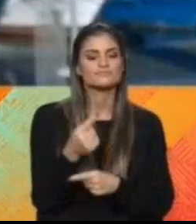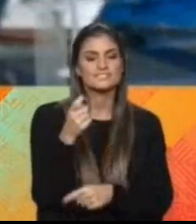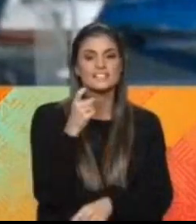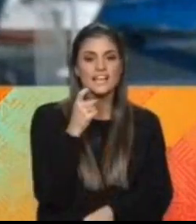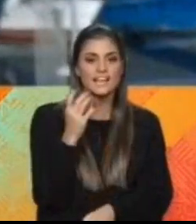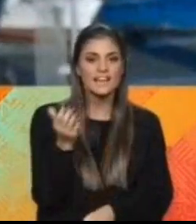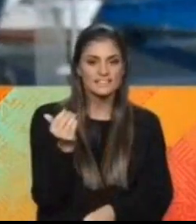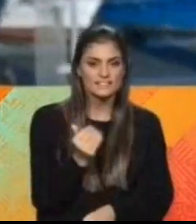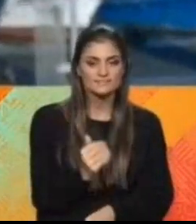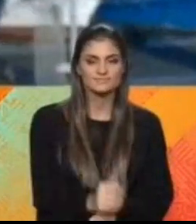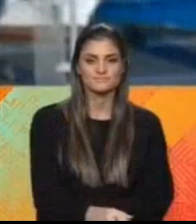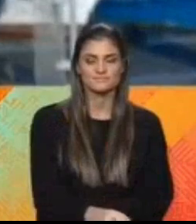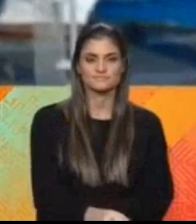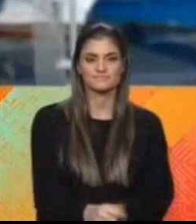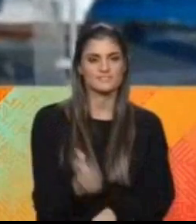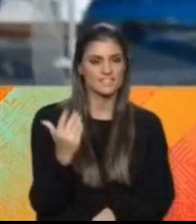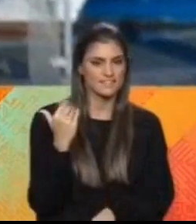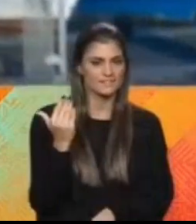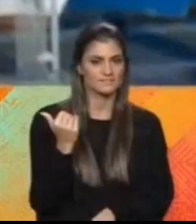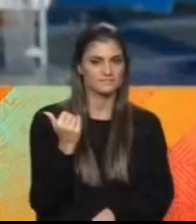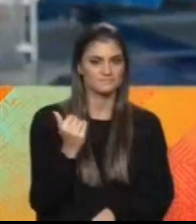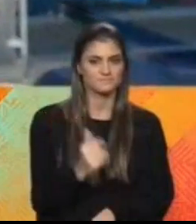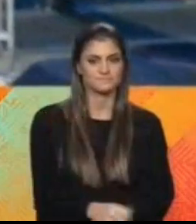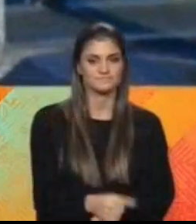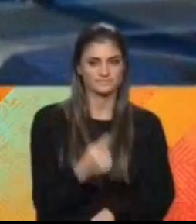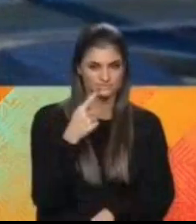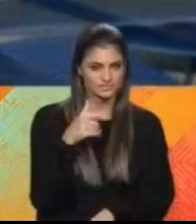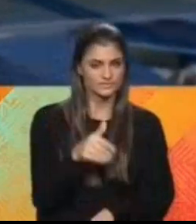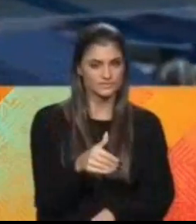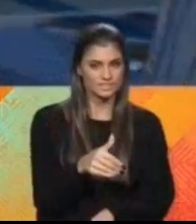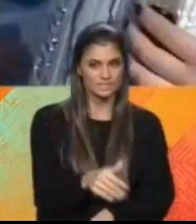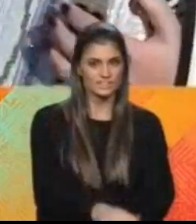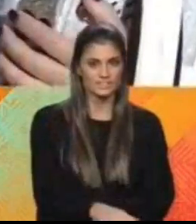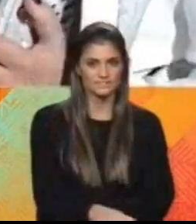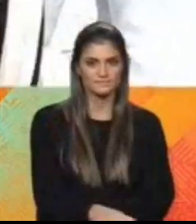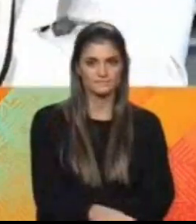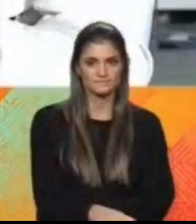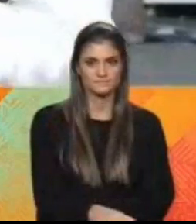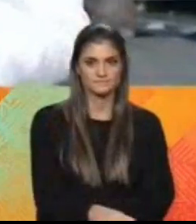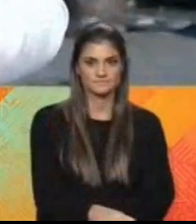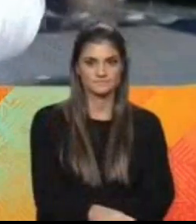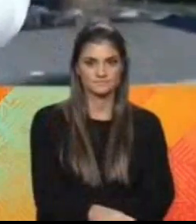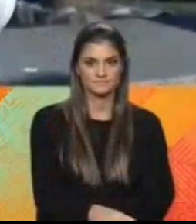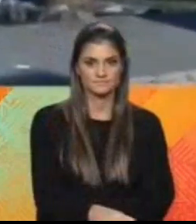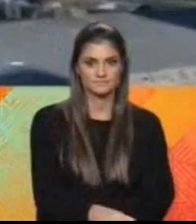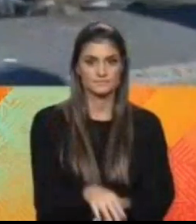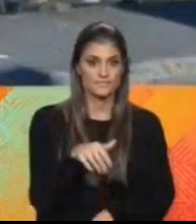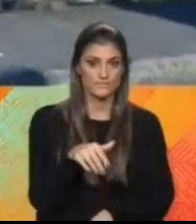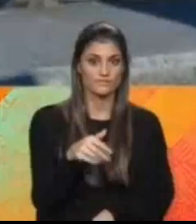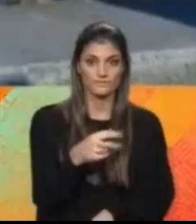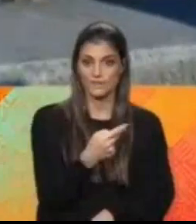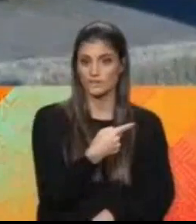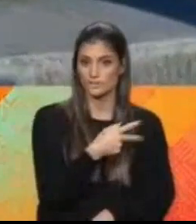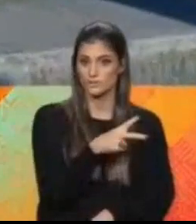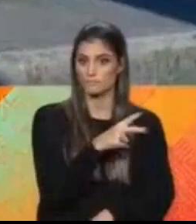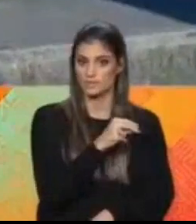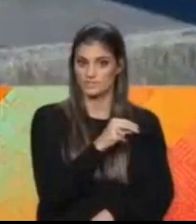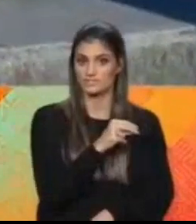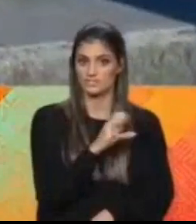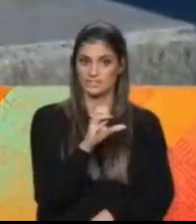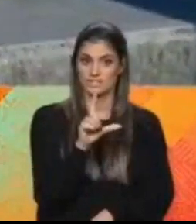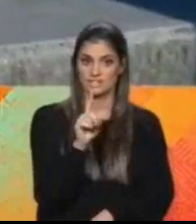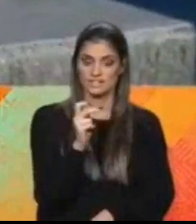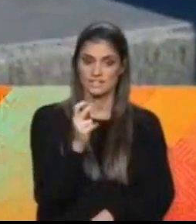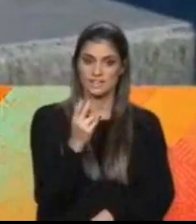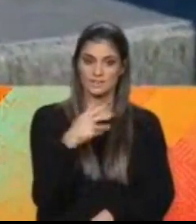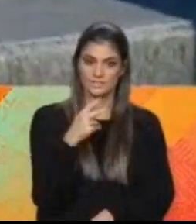Anda, anda. Anda ter comigo. Vão ver. Isto vai ser assim em duo. Bom dia, Cláudia. Cláudia